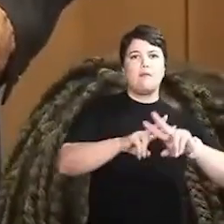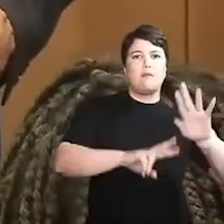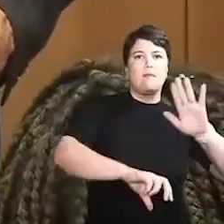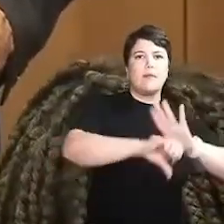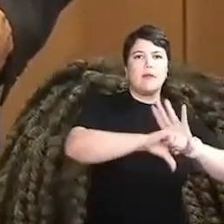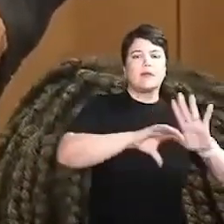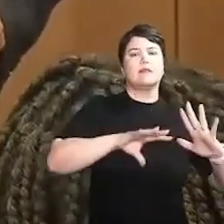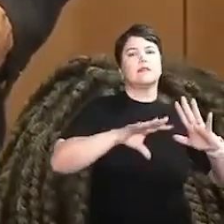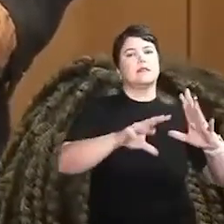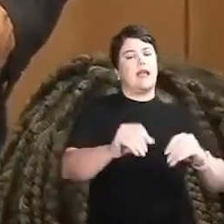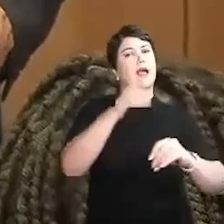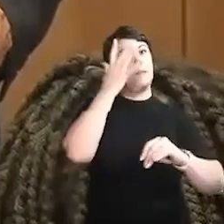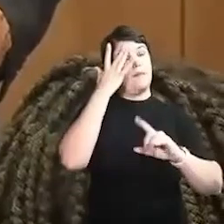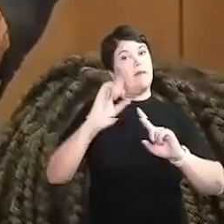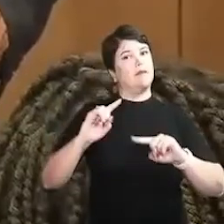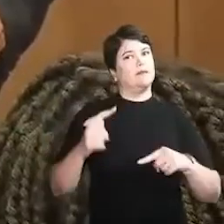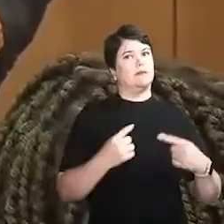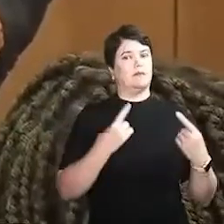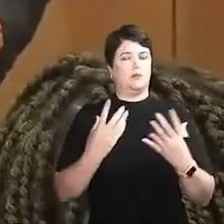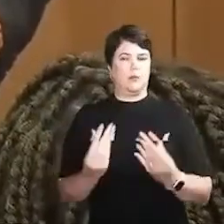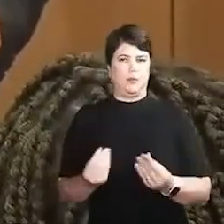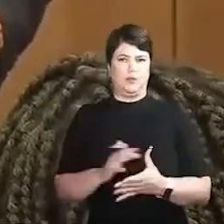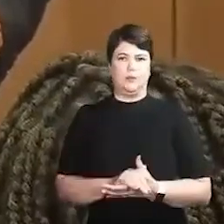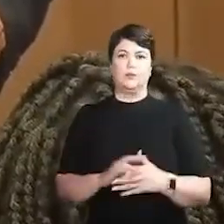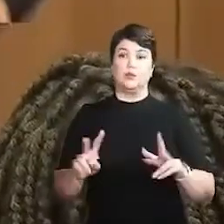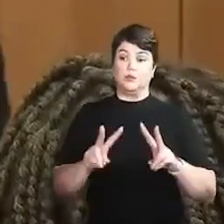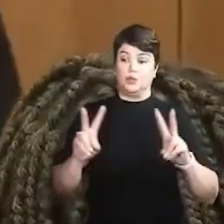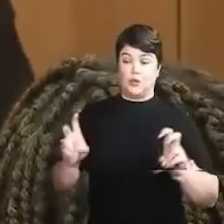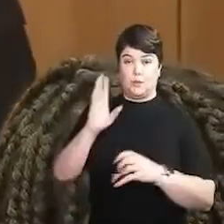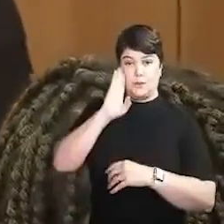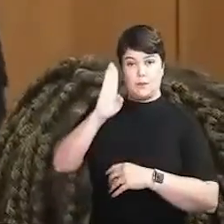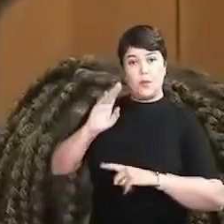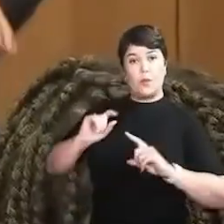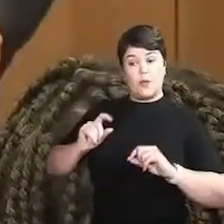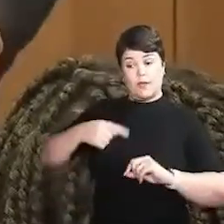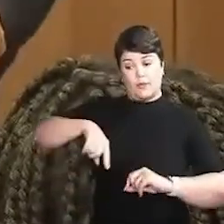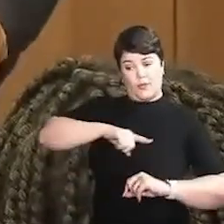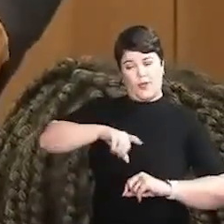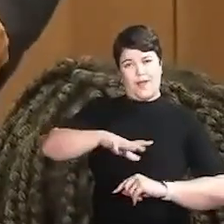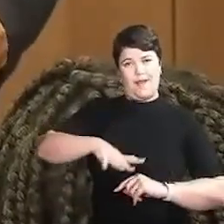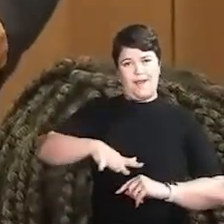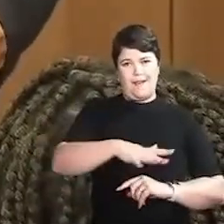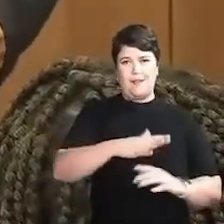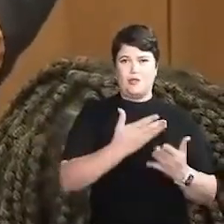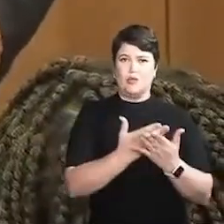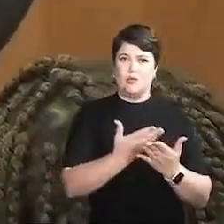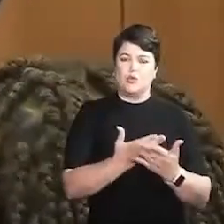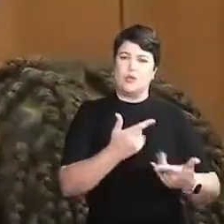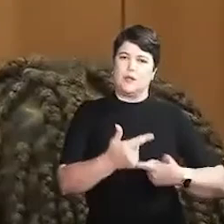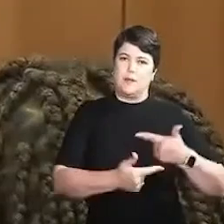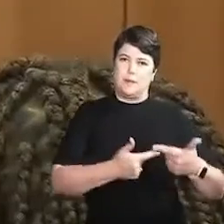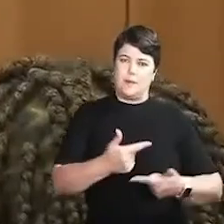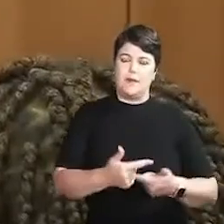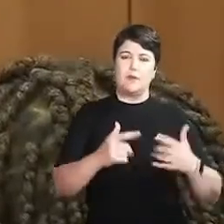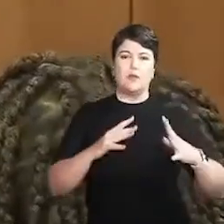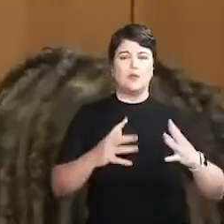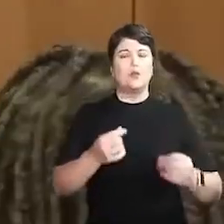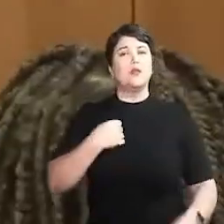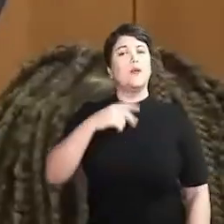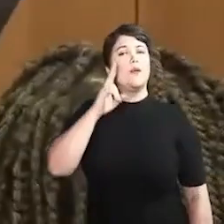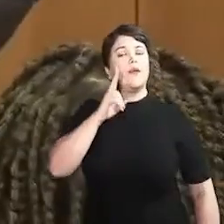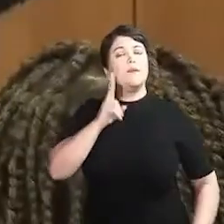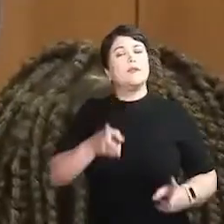quão desafiador é em relação particularmente a esta Nossa área de estudo de trabalho eu lembro